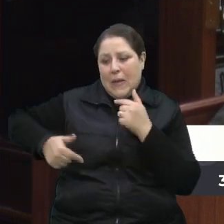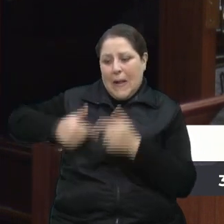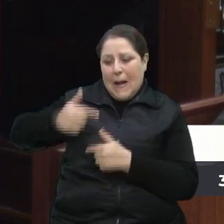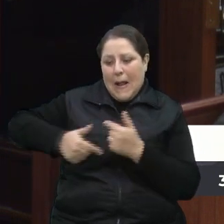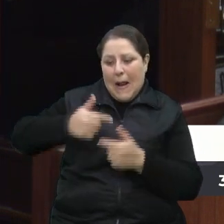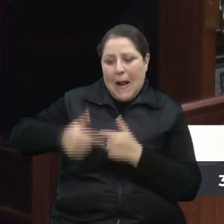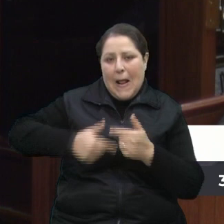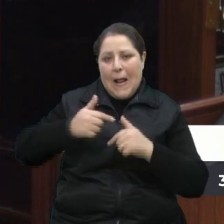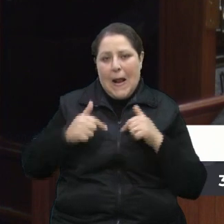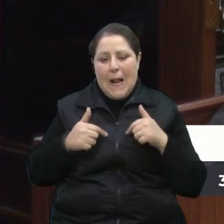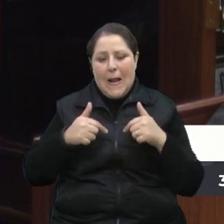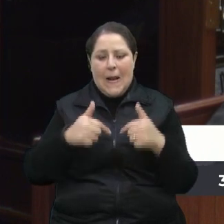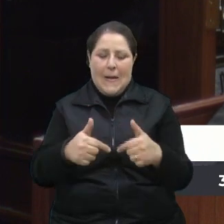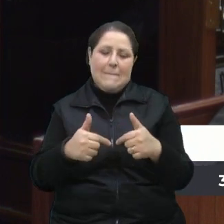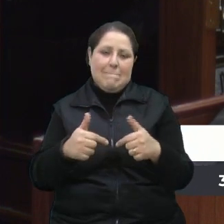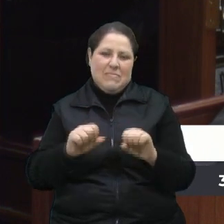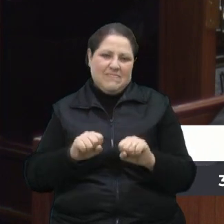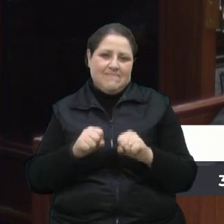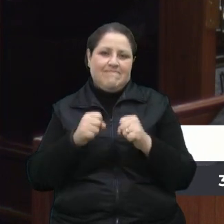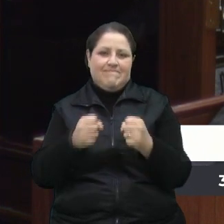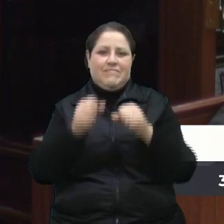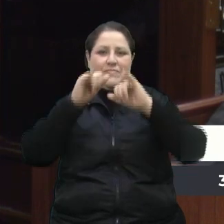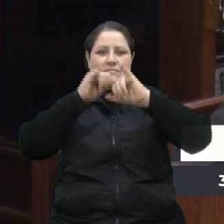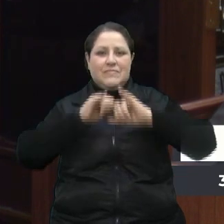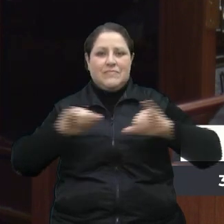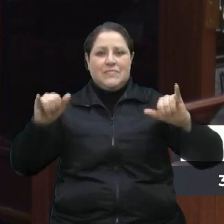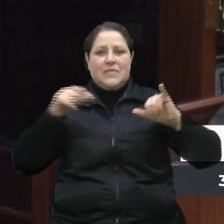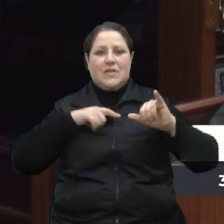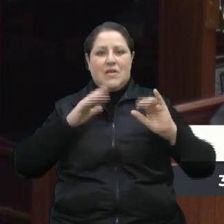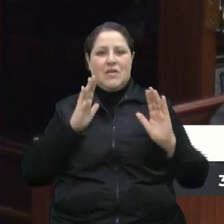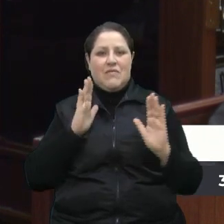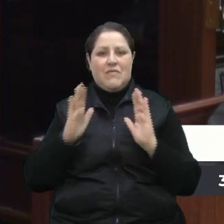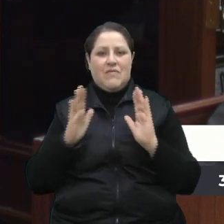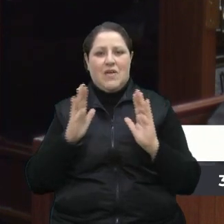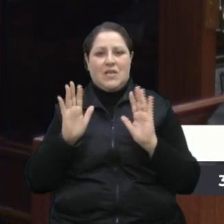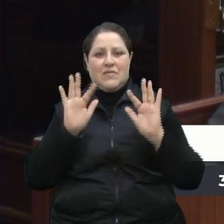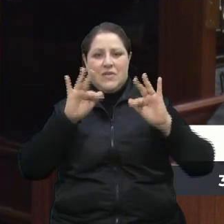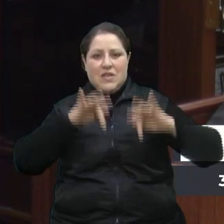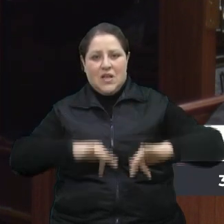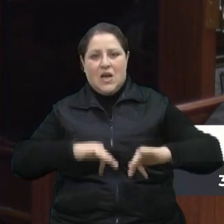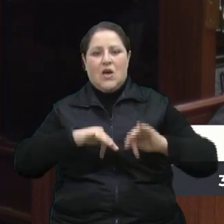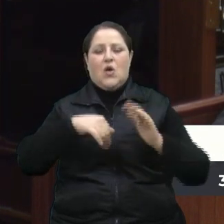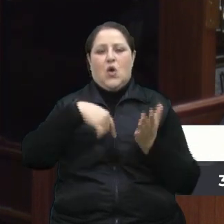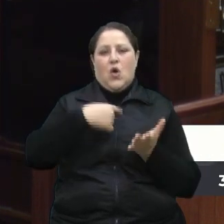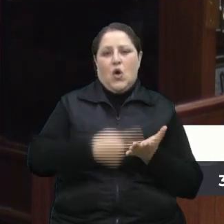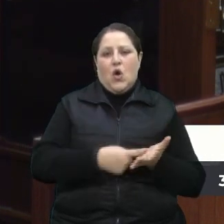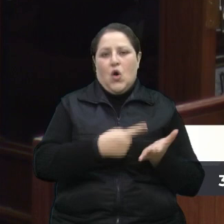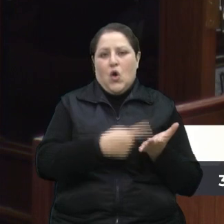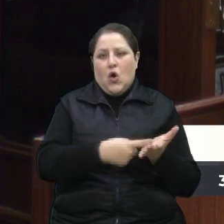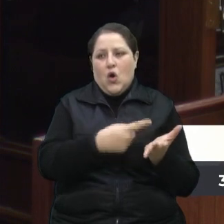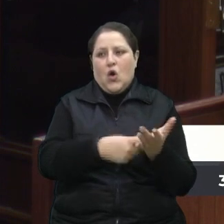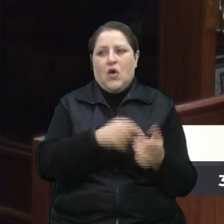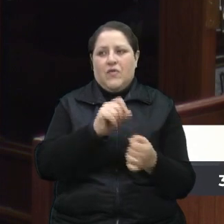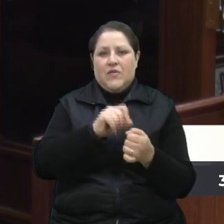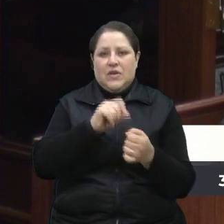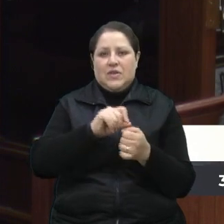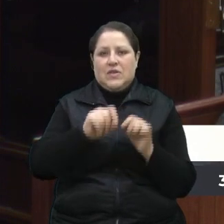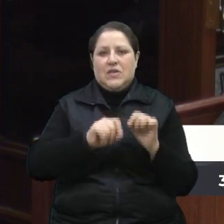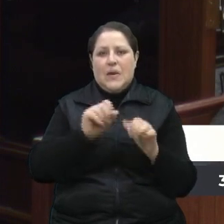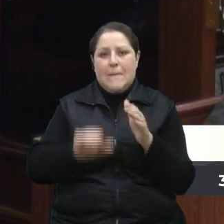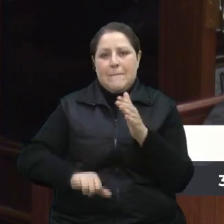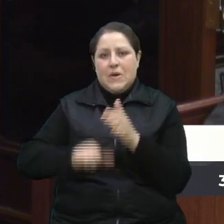muito empenho anuncia o que está em fase final os trâmites para instalação da primeira